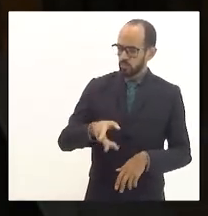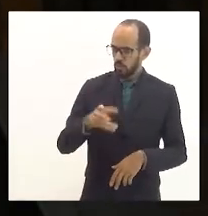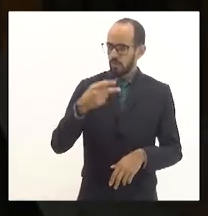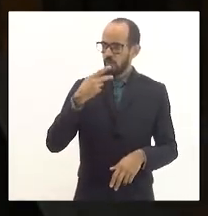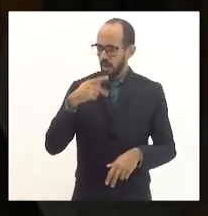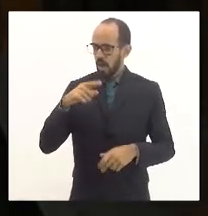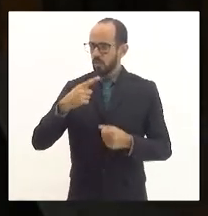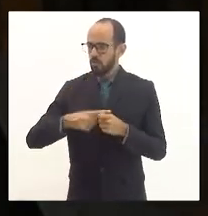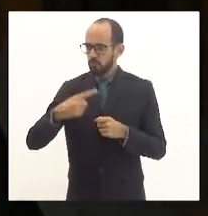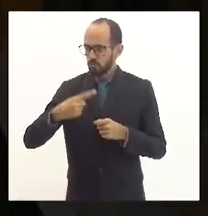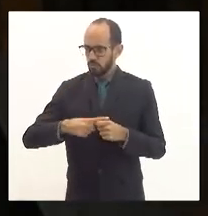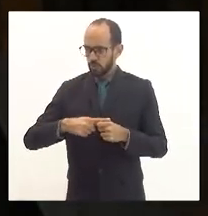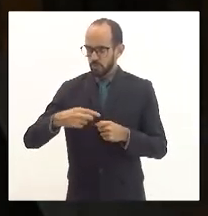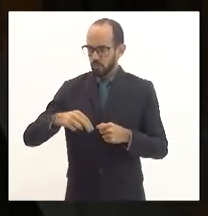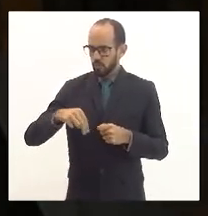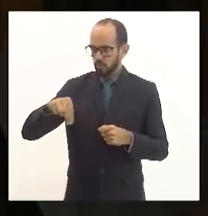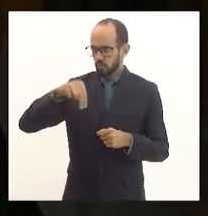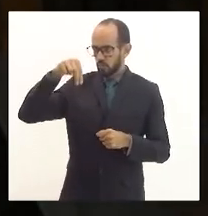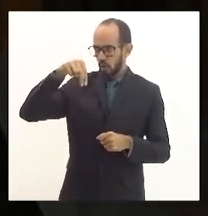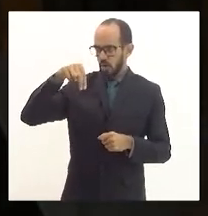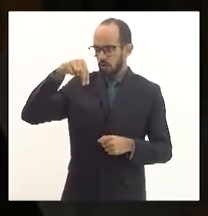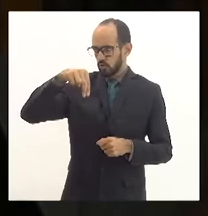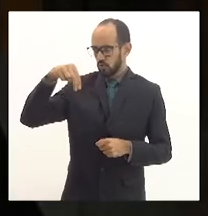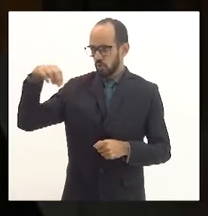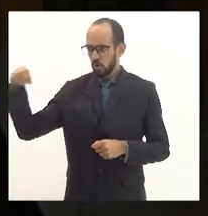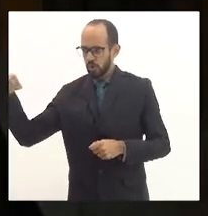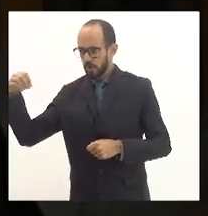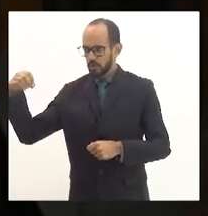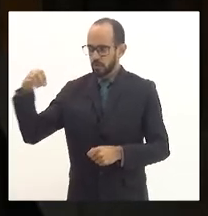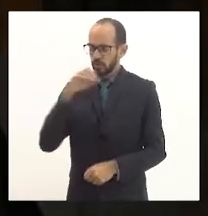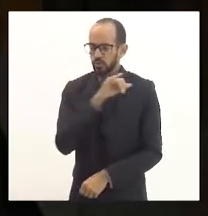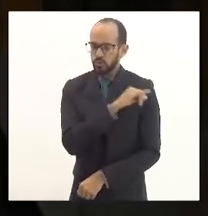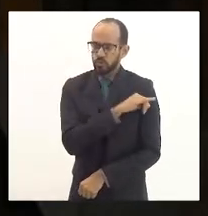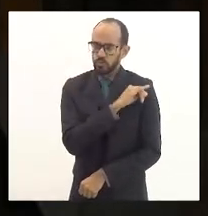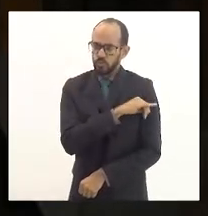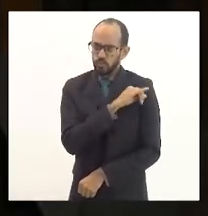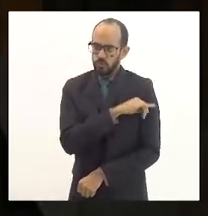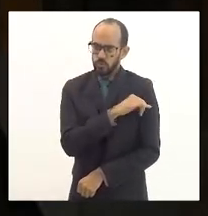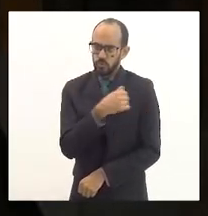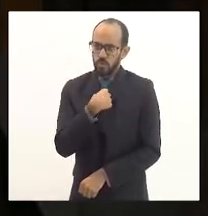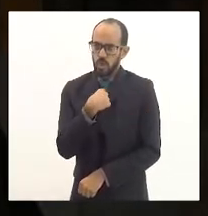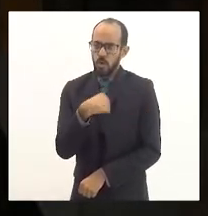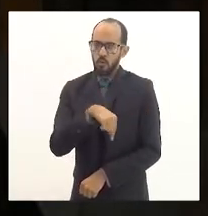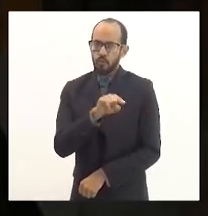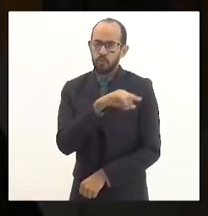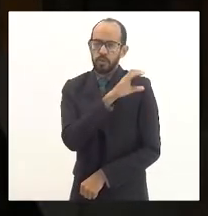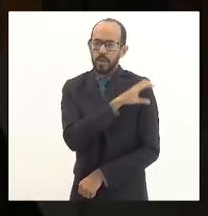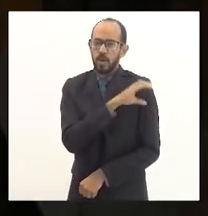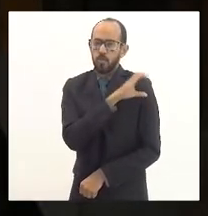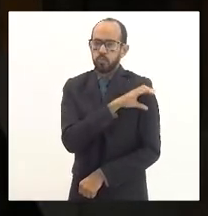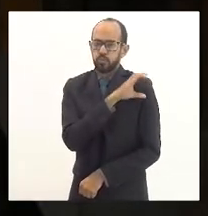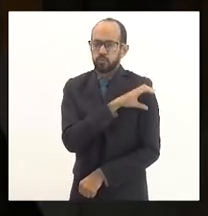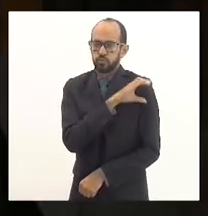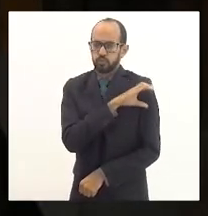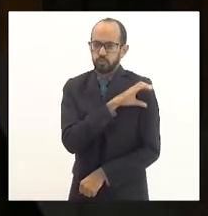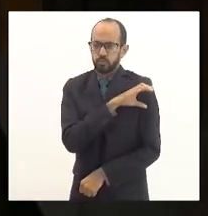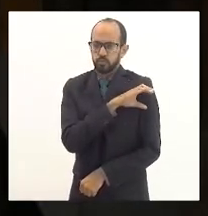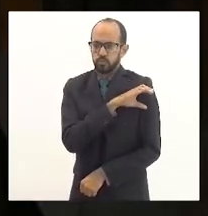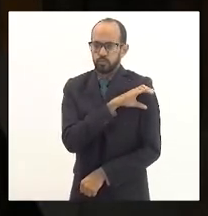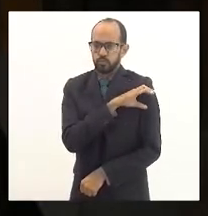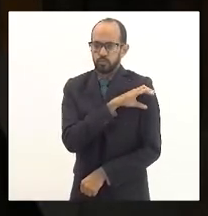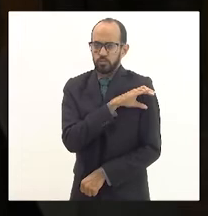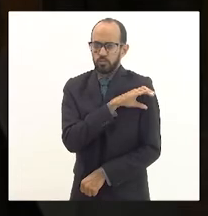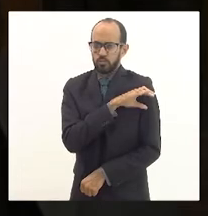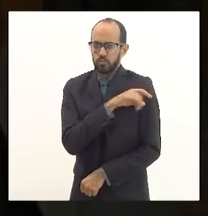da região norte e Noroeste e eu também estive em Campos a e nessa